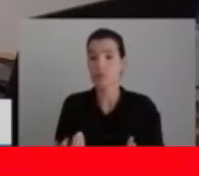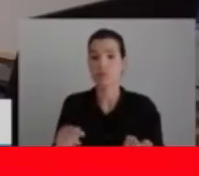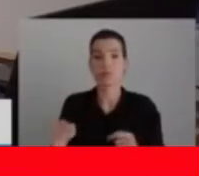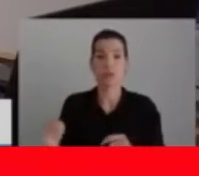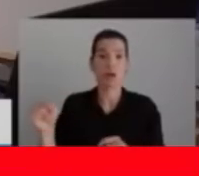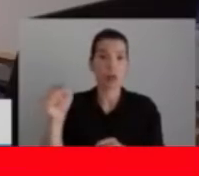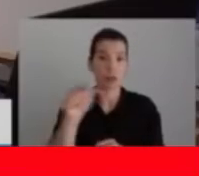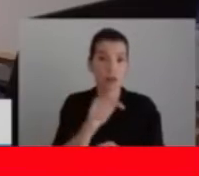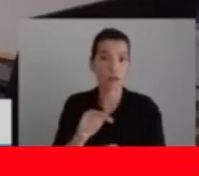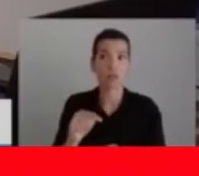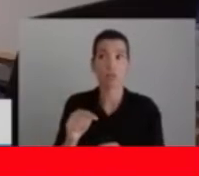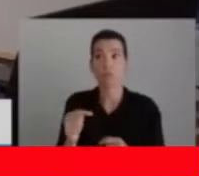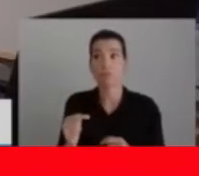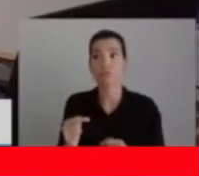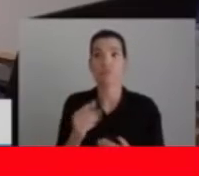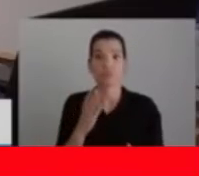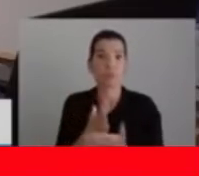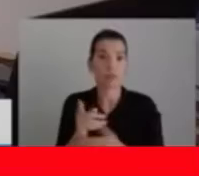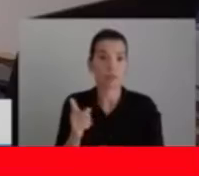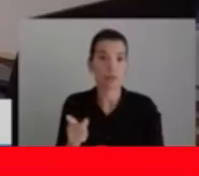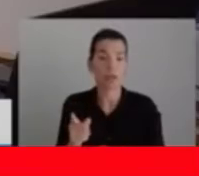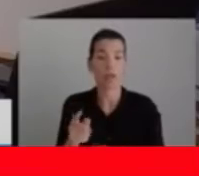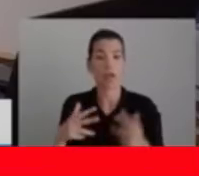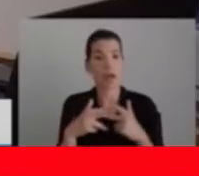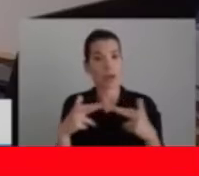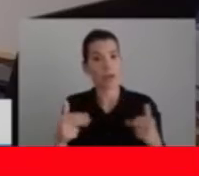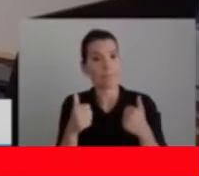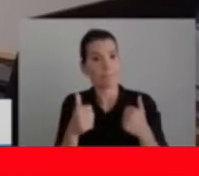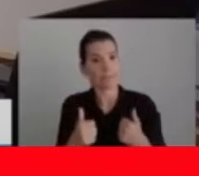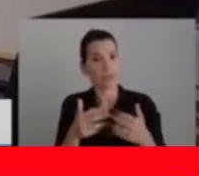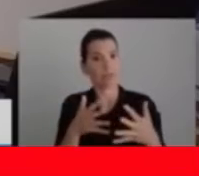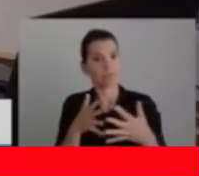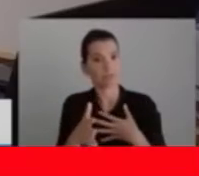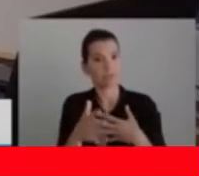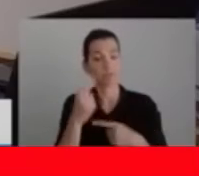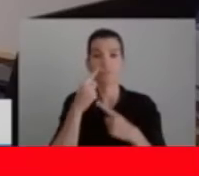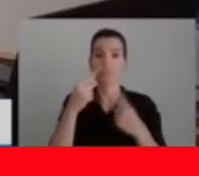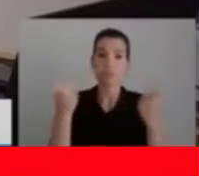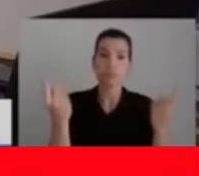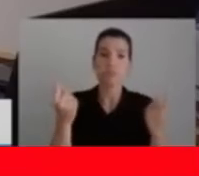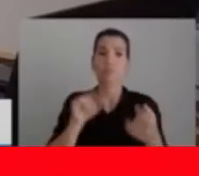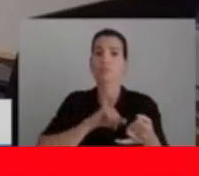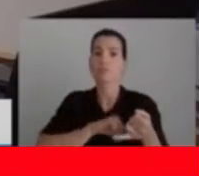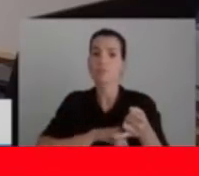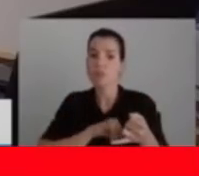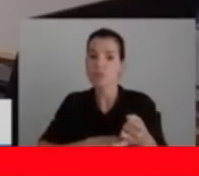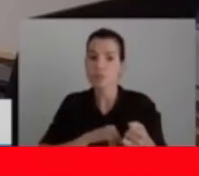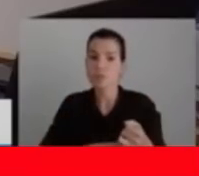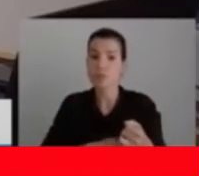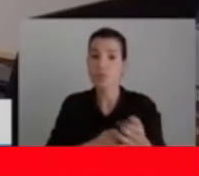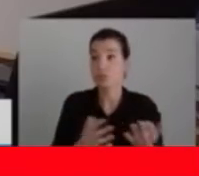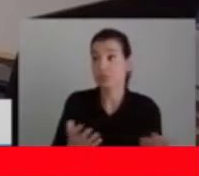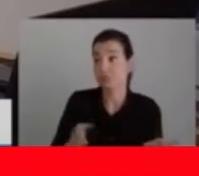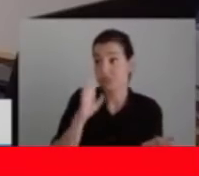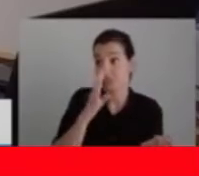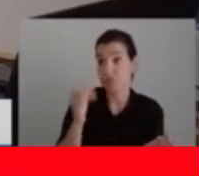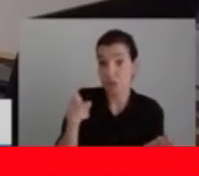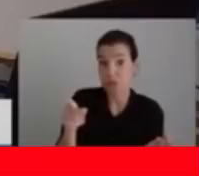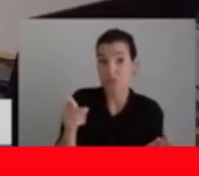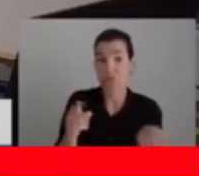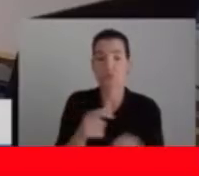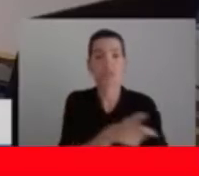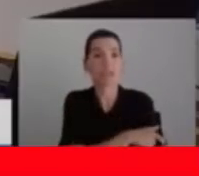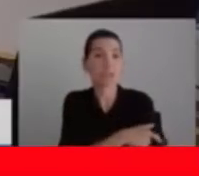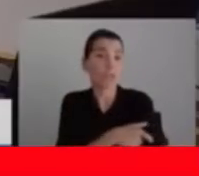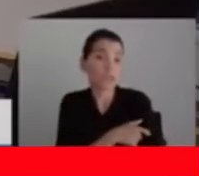lá que a câmara é bem da Transparência divulgue as associações se forem-se o caso as entidades se